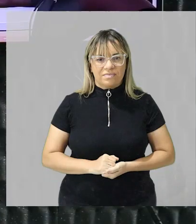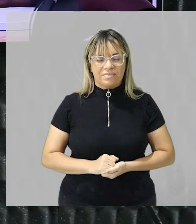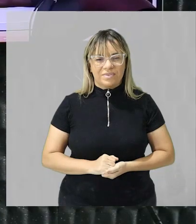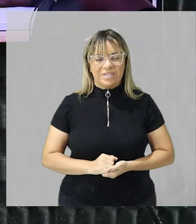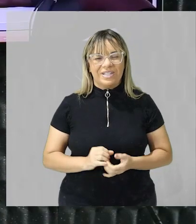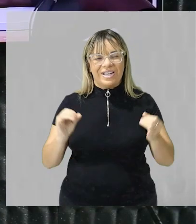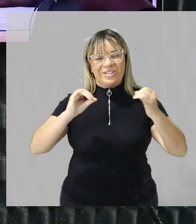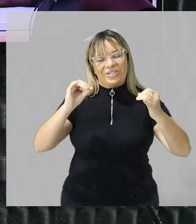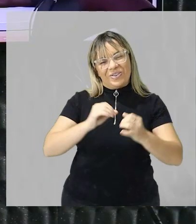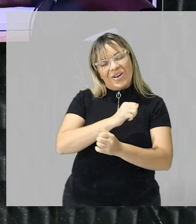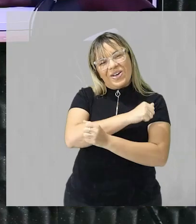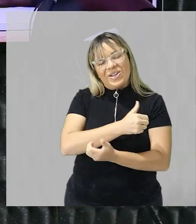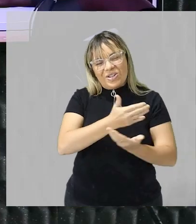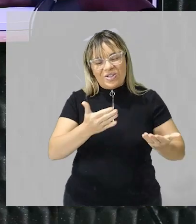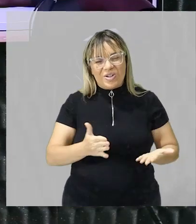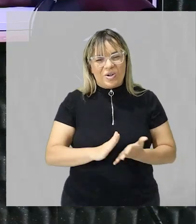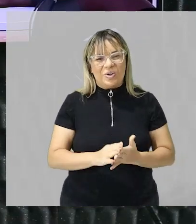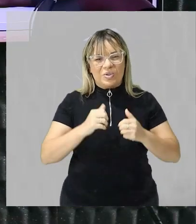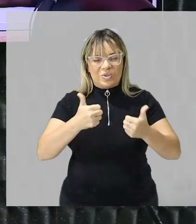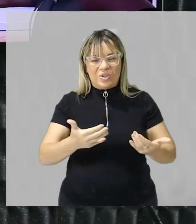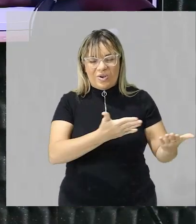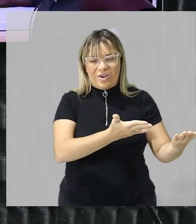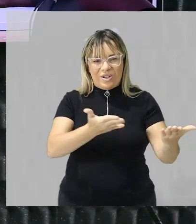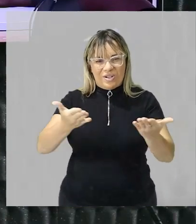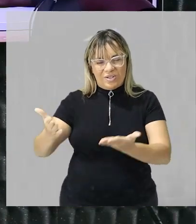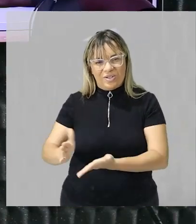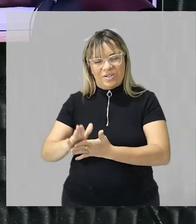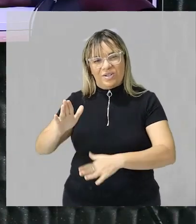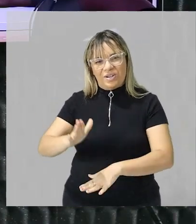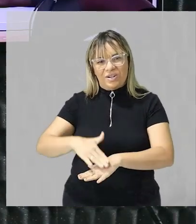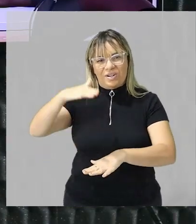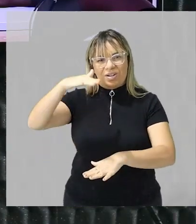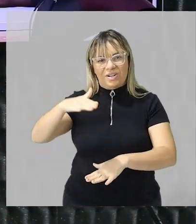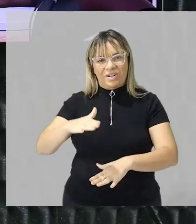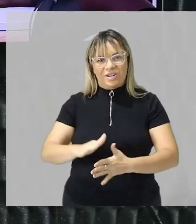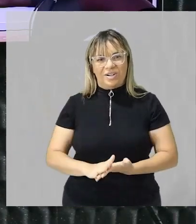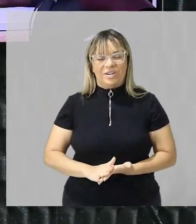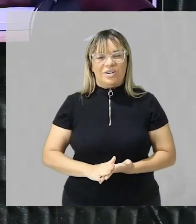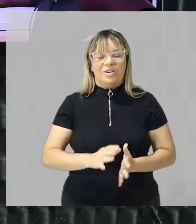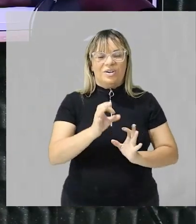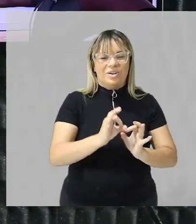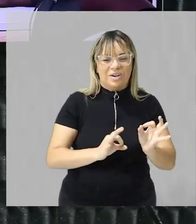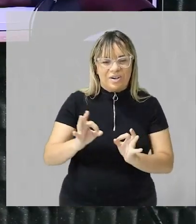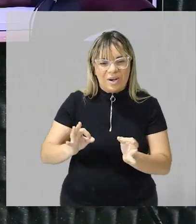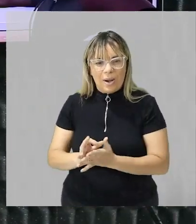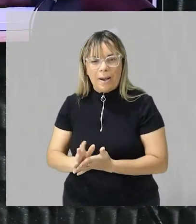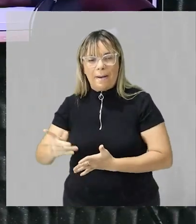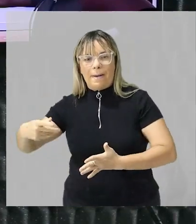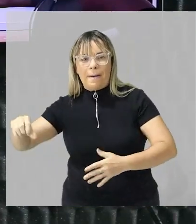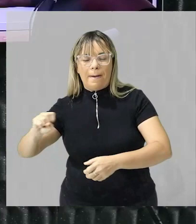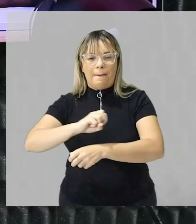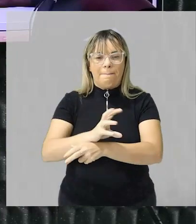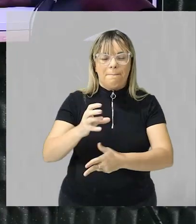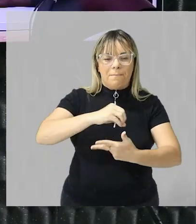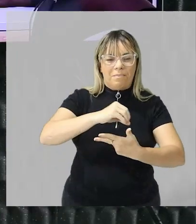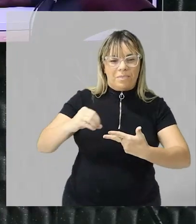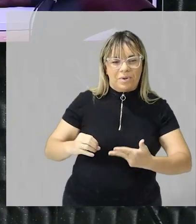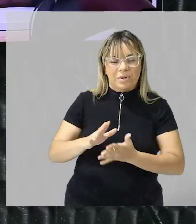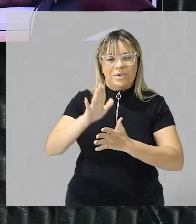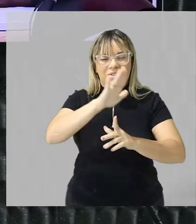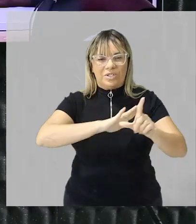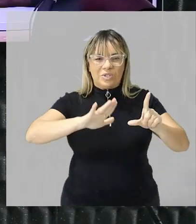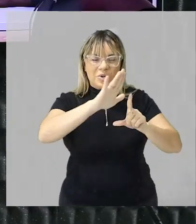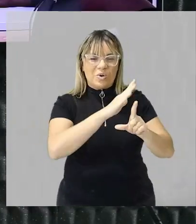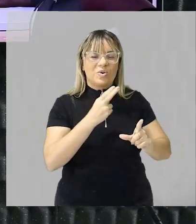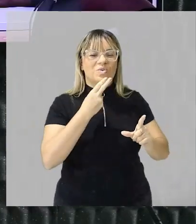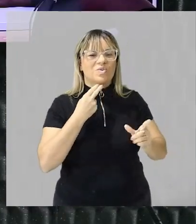Fala galerinha, tudo bem com vocês? Sejam bem-vindos a mais um preparatório do PAS UEMA Enem. Essa é a plataforma Gonçalves